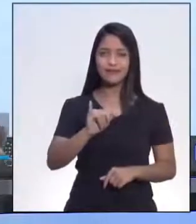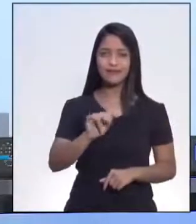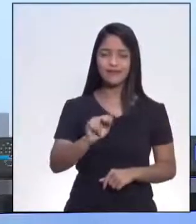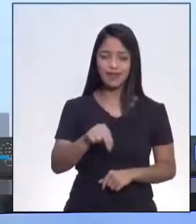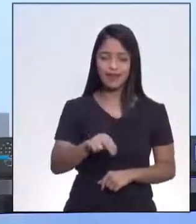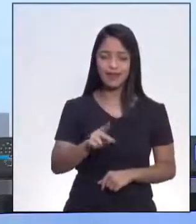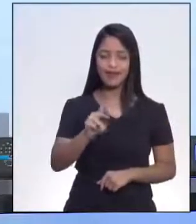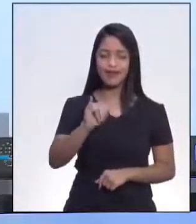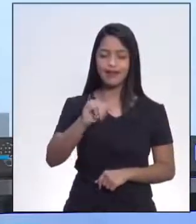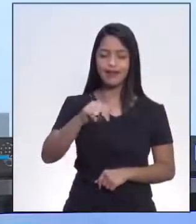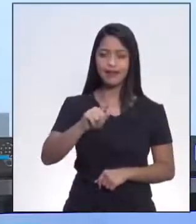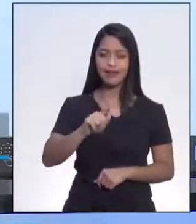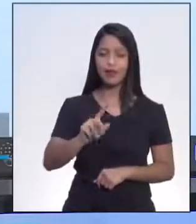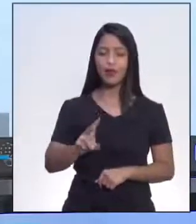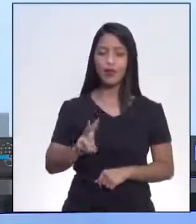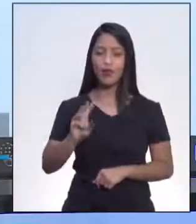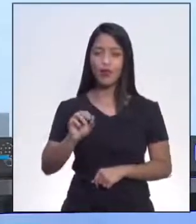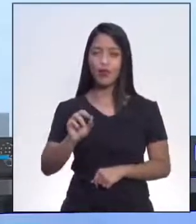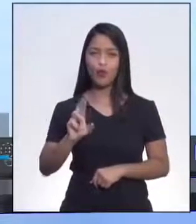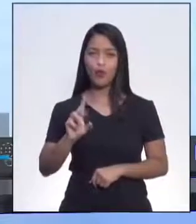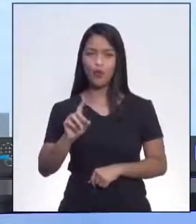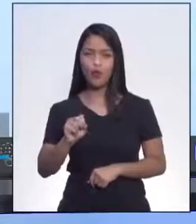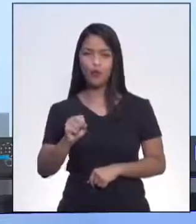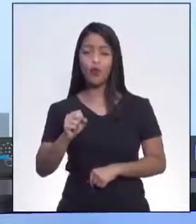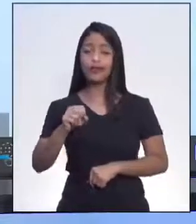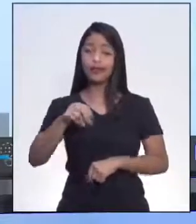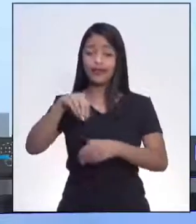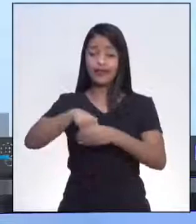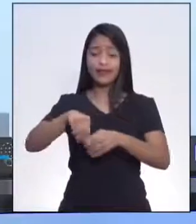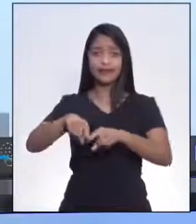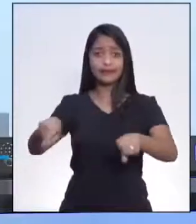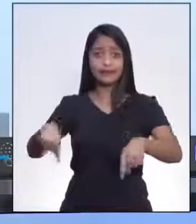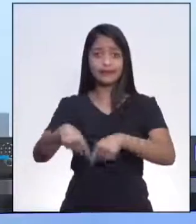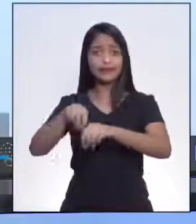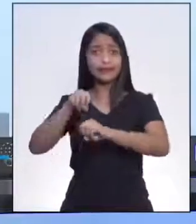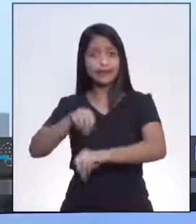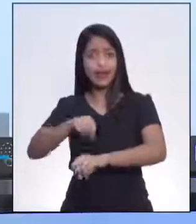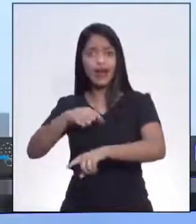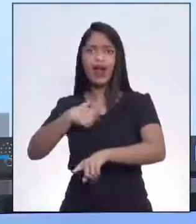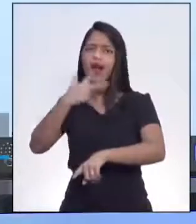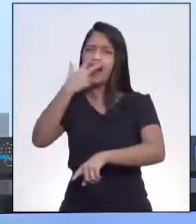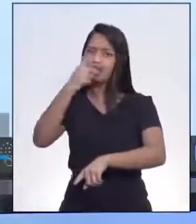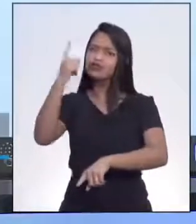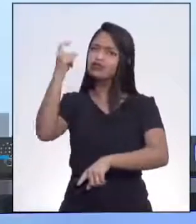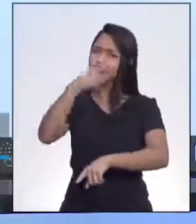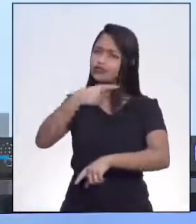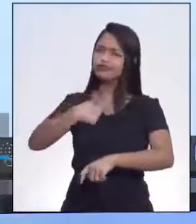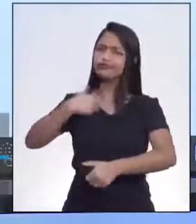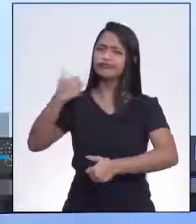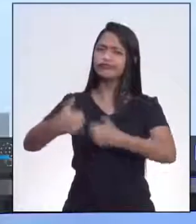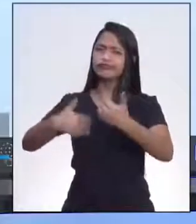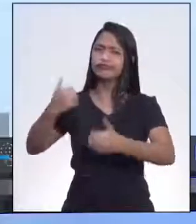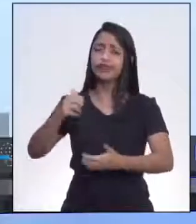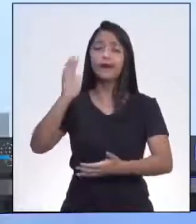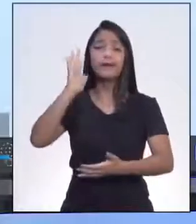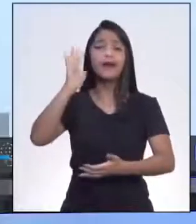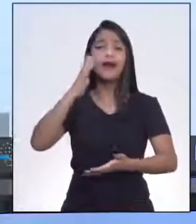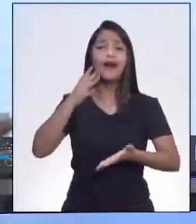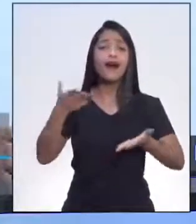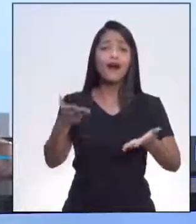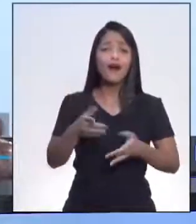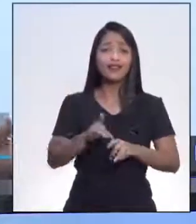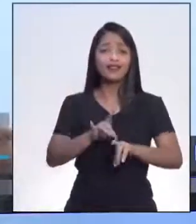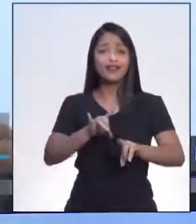acho bem difícil trabalhar ela na sala de aula. Imagine aqui a gente distante de vocês, o professor também distante para dar aquele